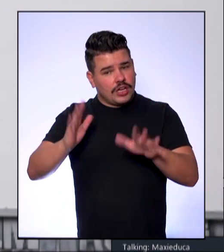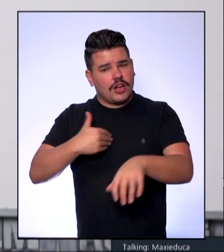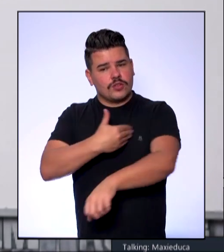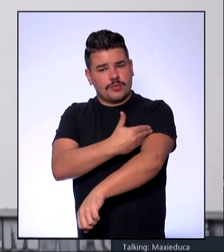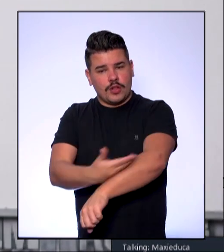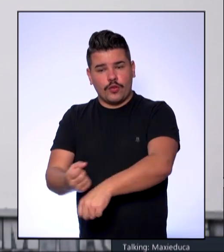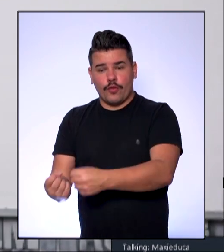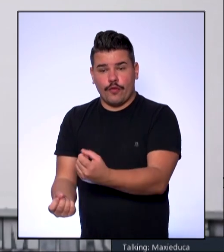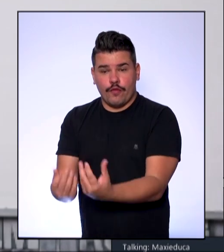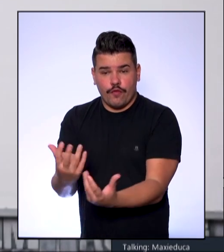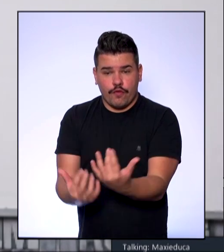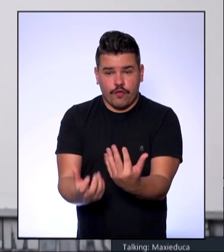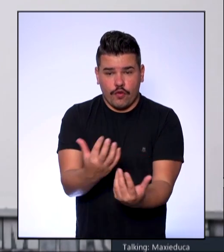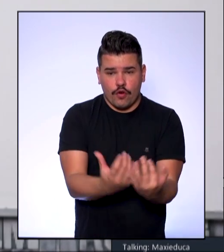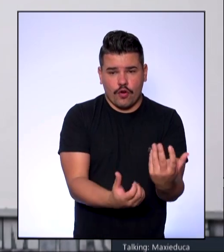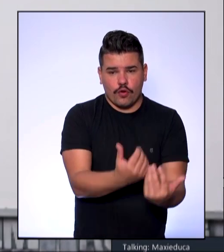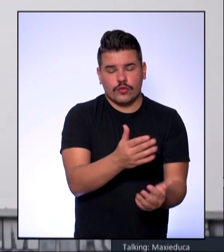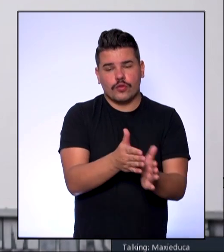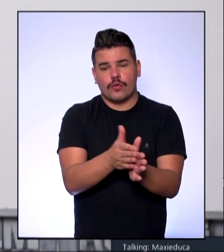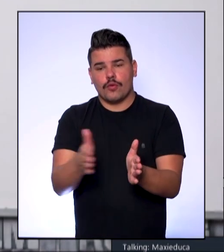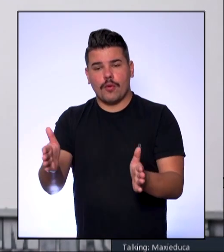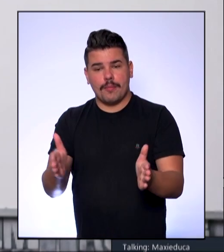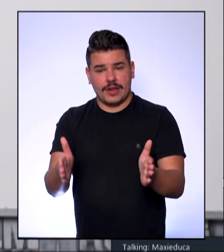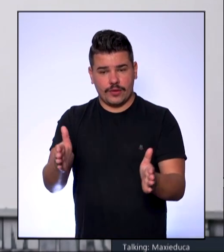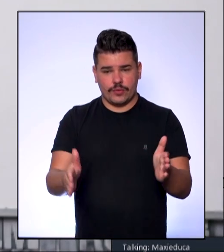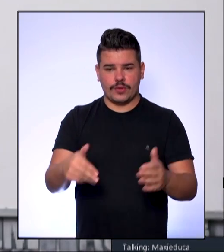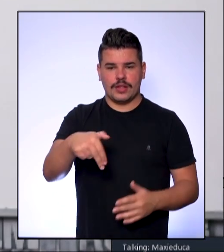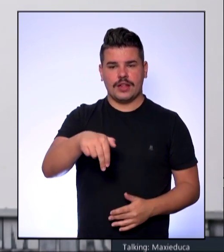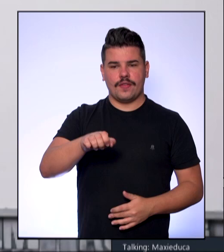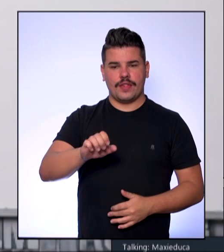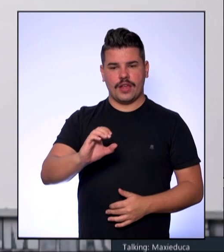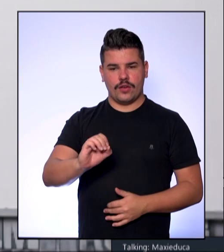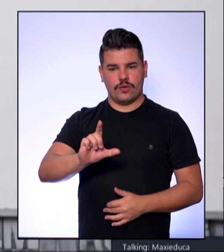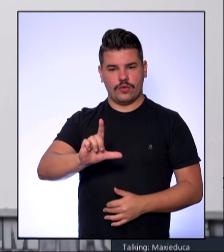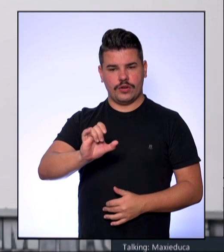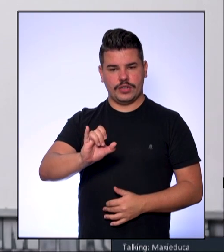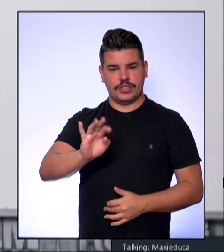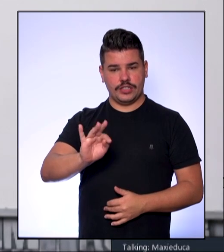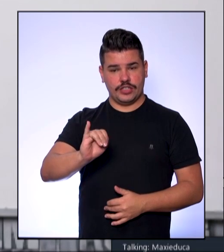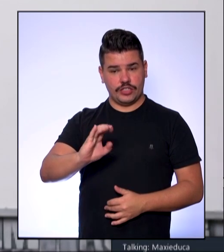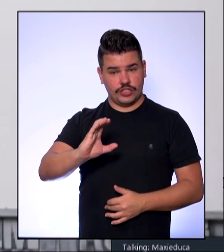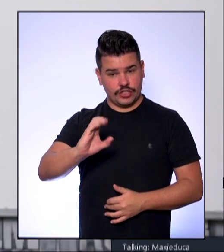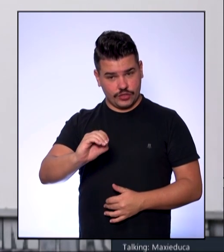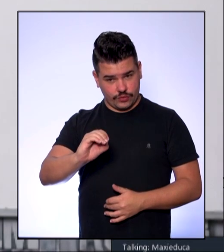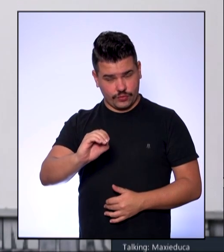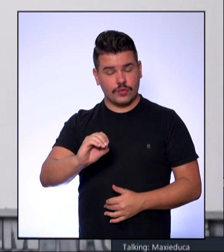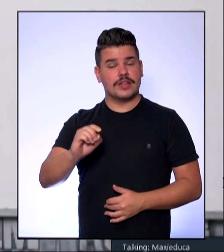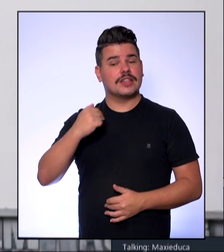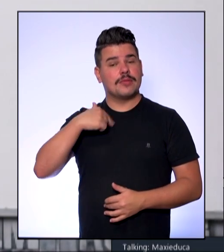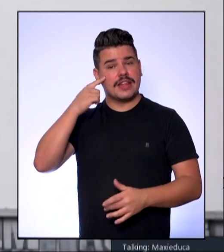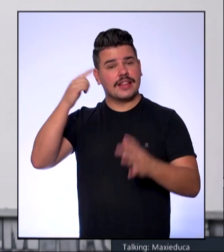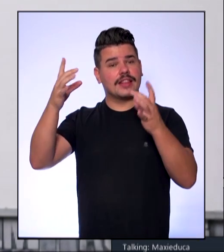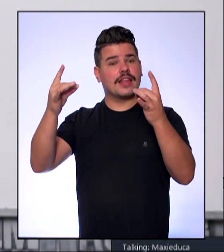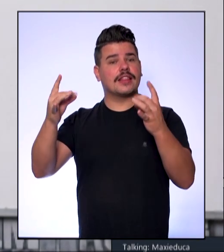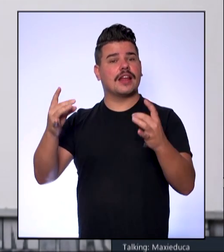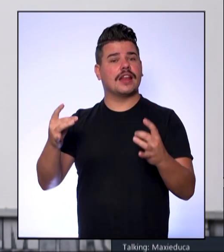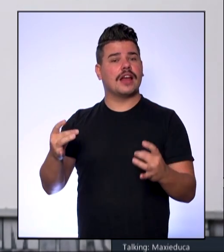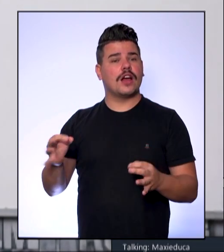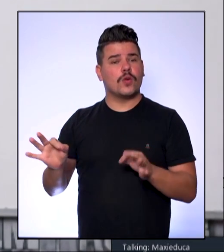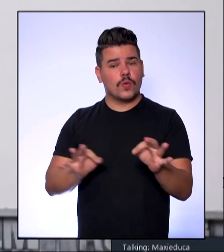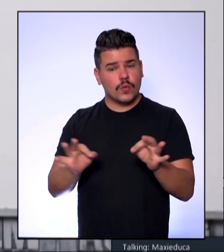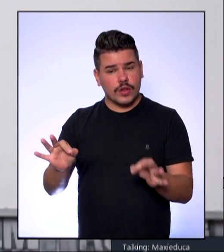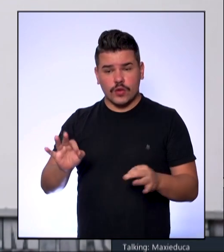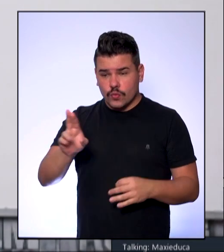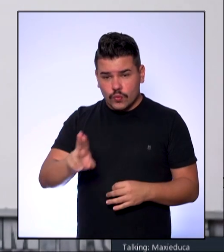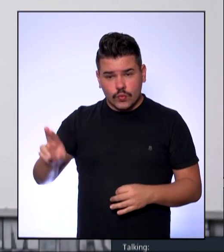acontece no Neolítico, tá? Mas eu preciso detalhar que este fogo vem acoplado ao uso